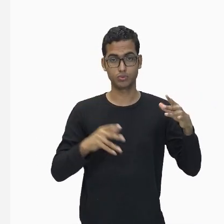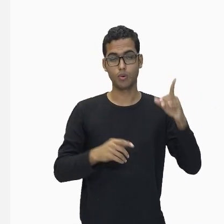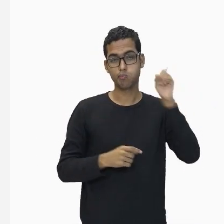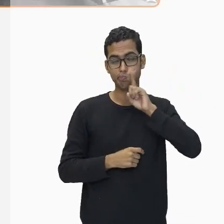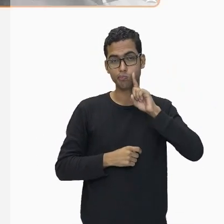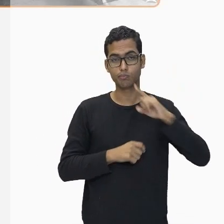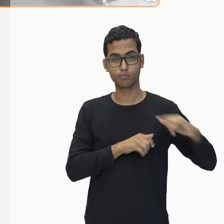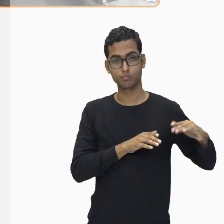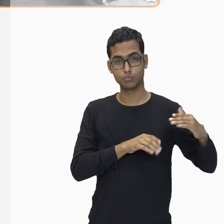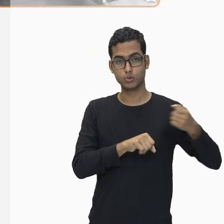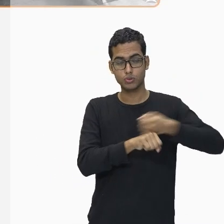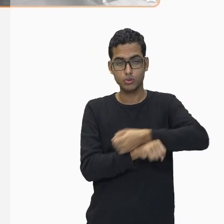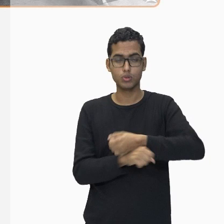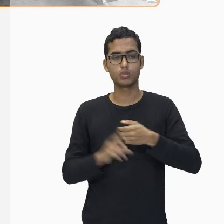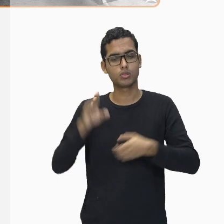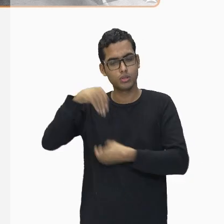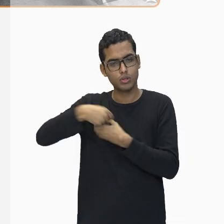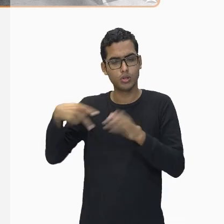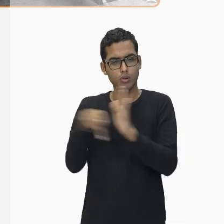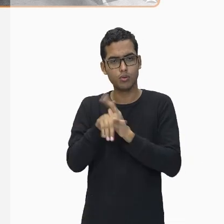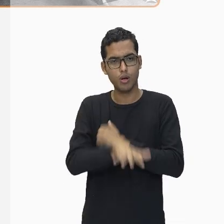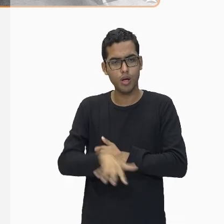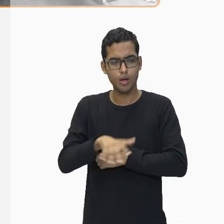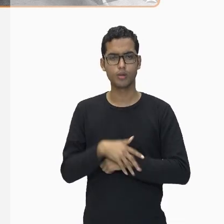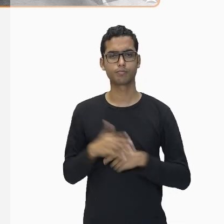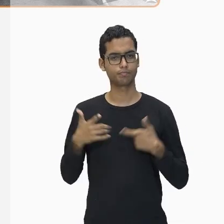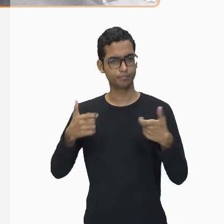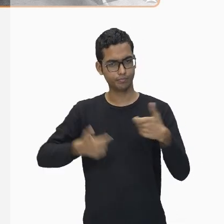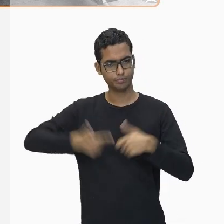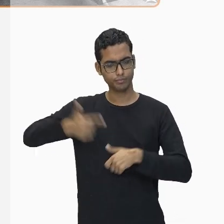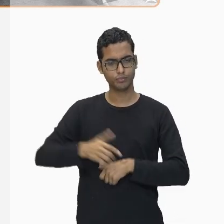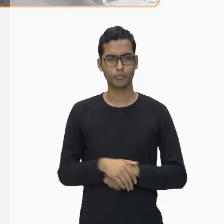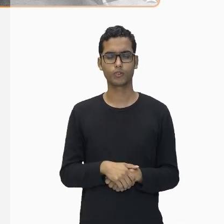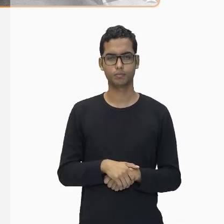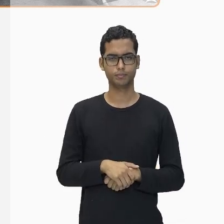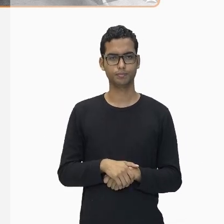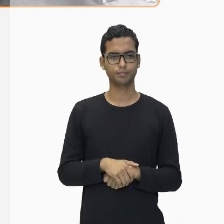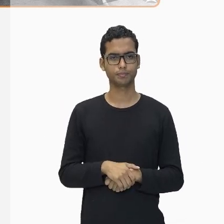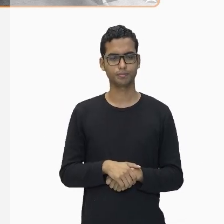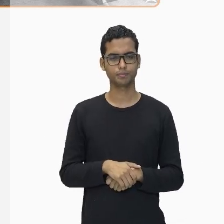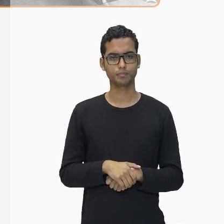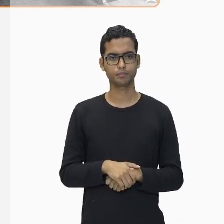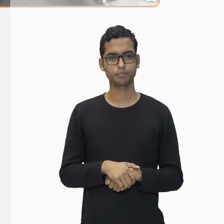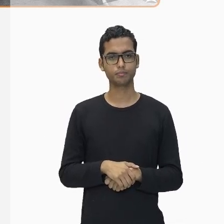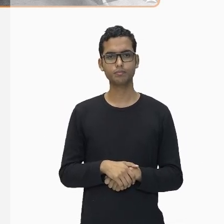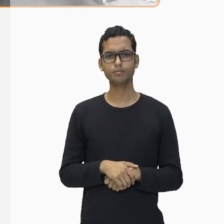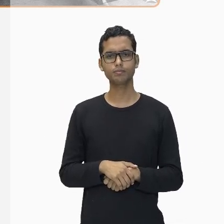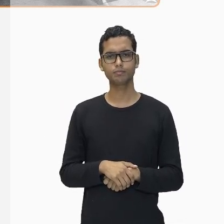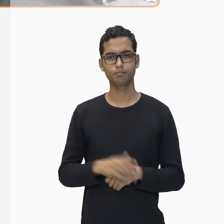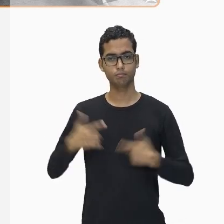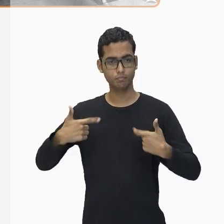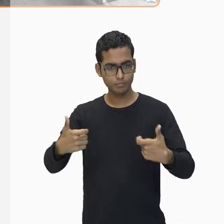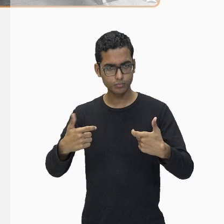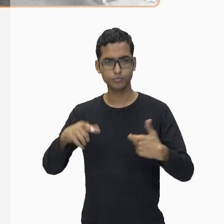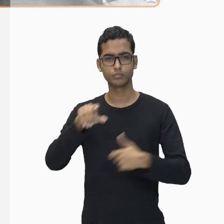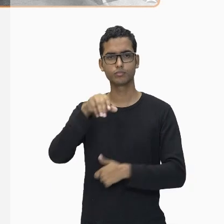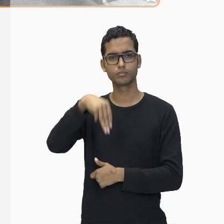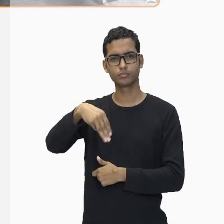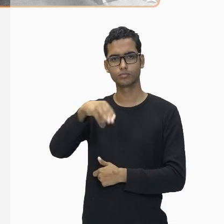Vamos adiante. A Batalha de Midway foi uma batalha naval travada em junho